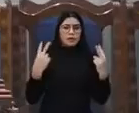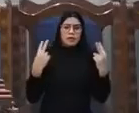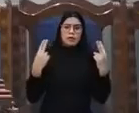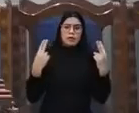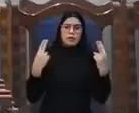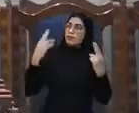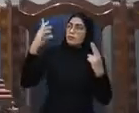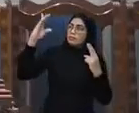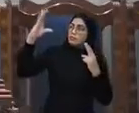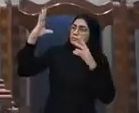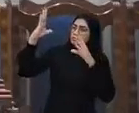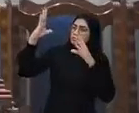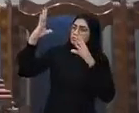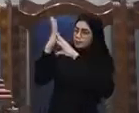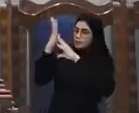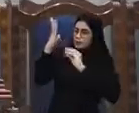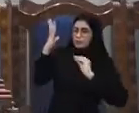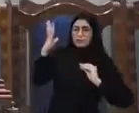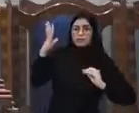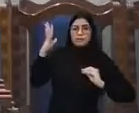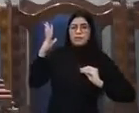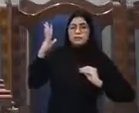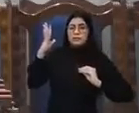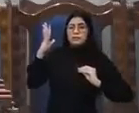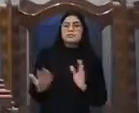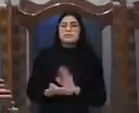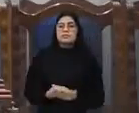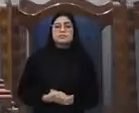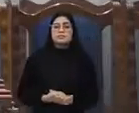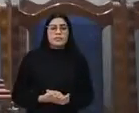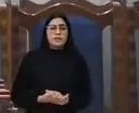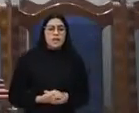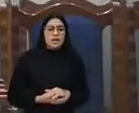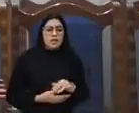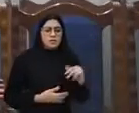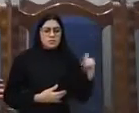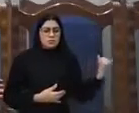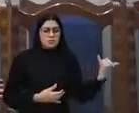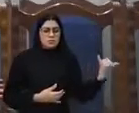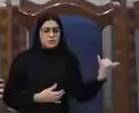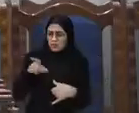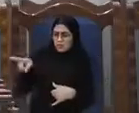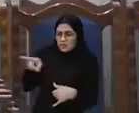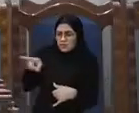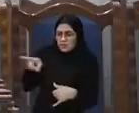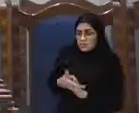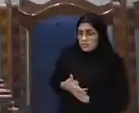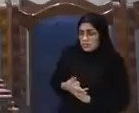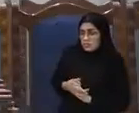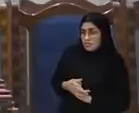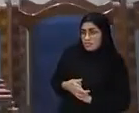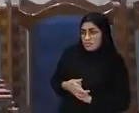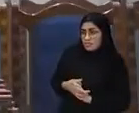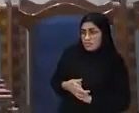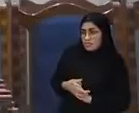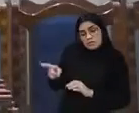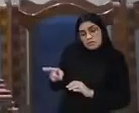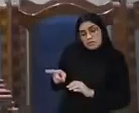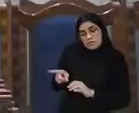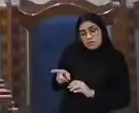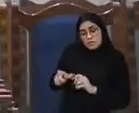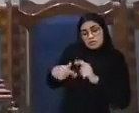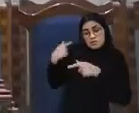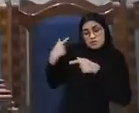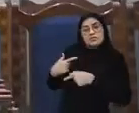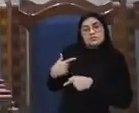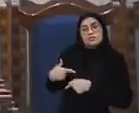do macaco, você veio de uma ameba. Eu digo: pode ter vindo você, aleluia, mas eu fui criado, foi por Deus, a